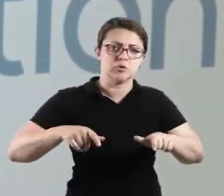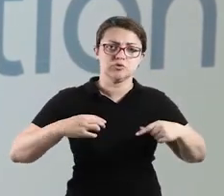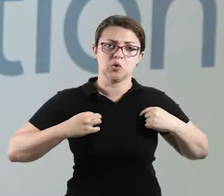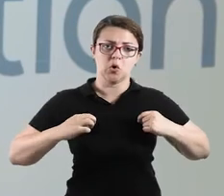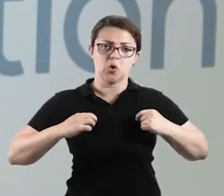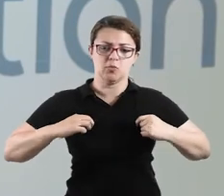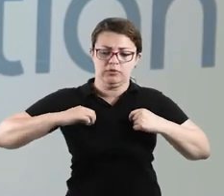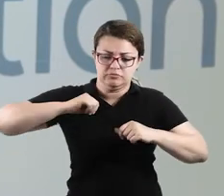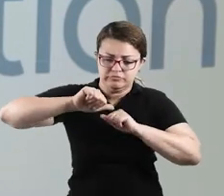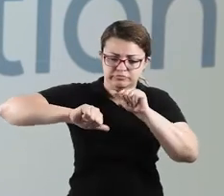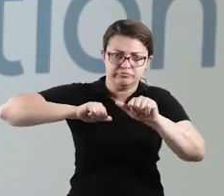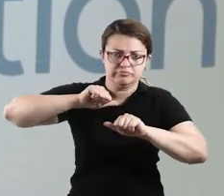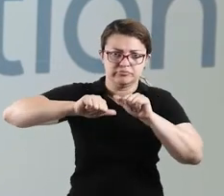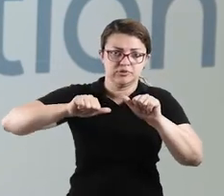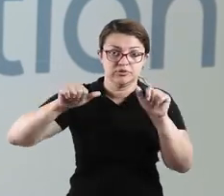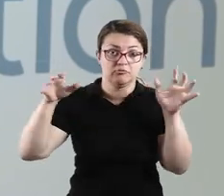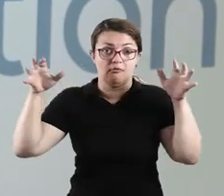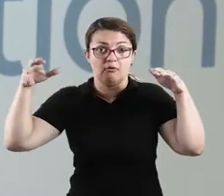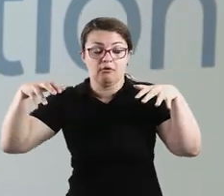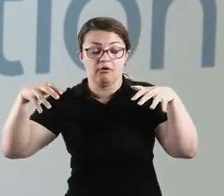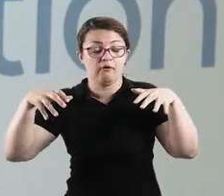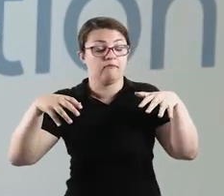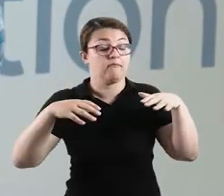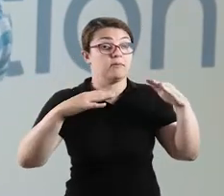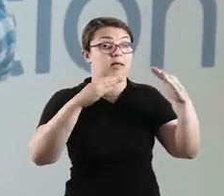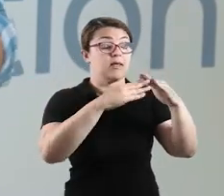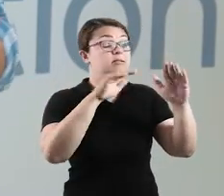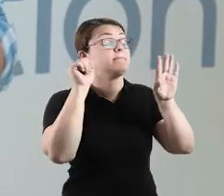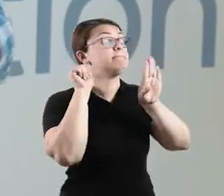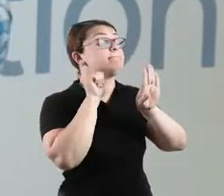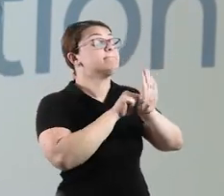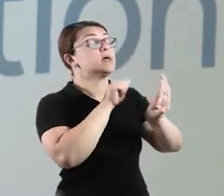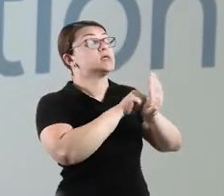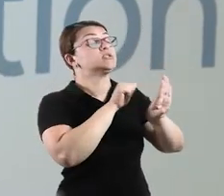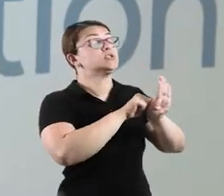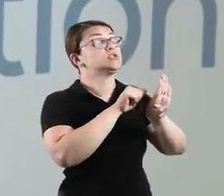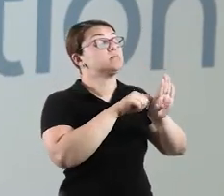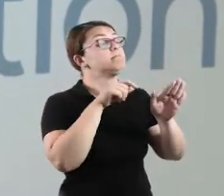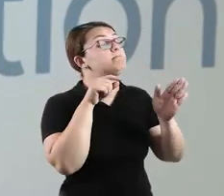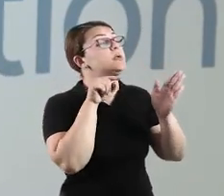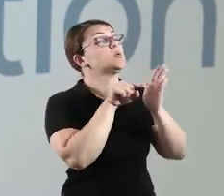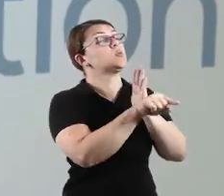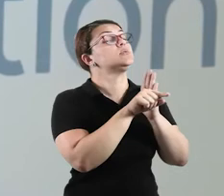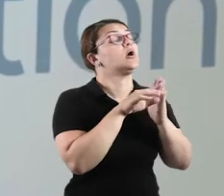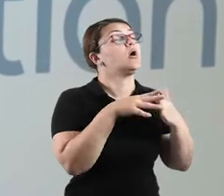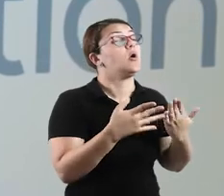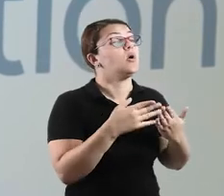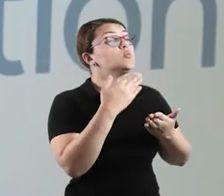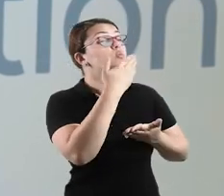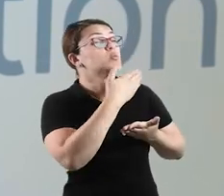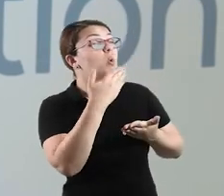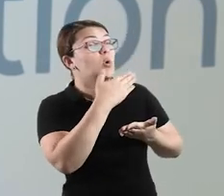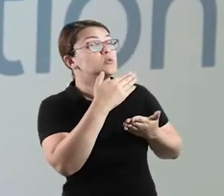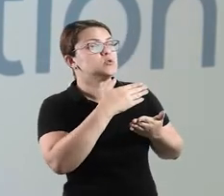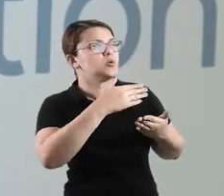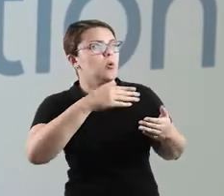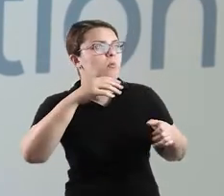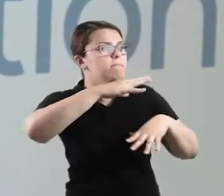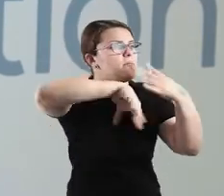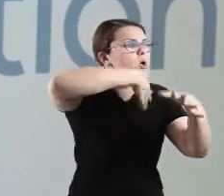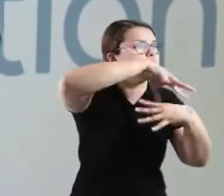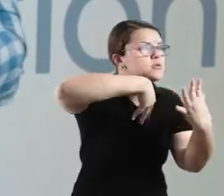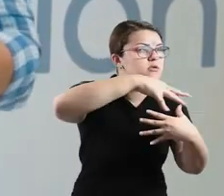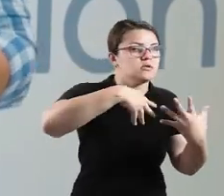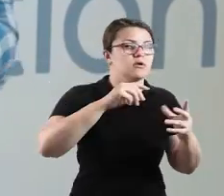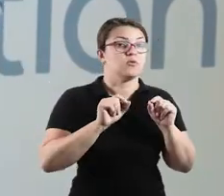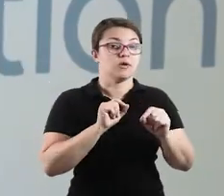se vestem de monstro e vão nas casas perguntando doce ou travessura, tudo bem? Mas a origem do Halloween nos Estados Unidos,